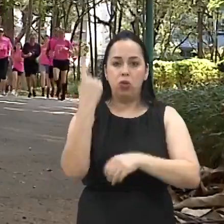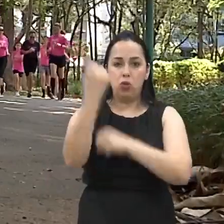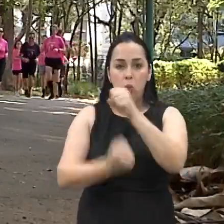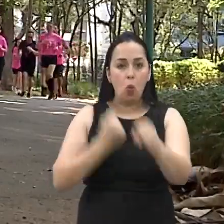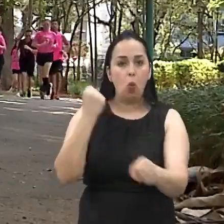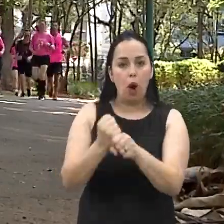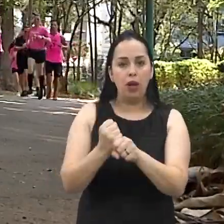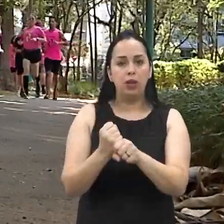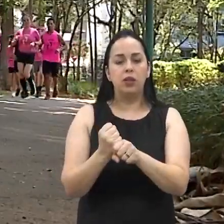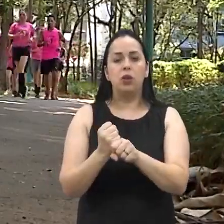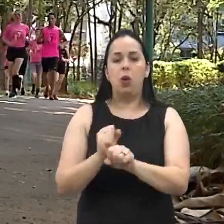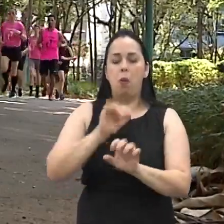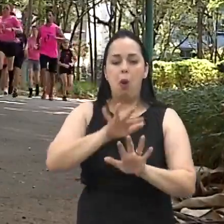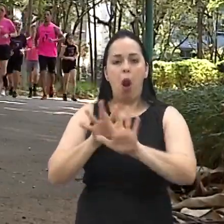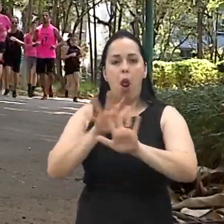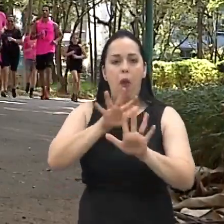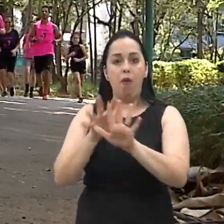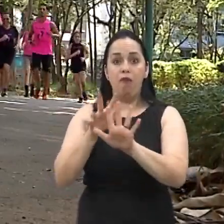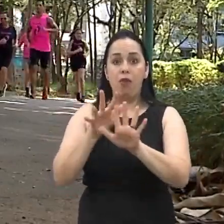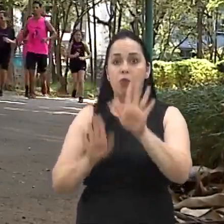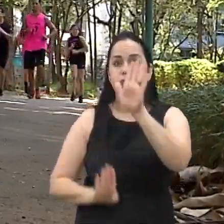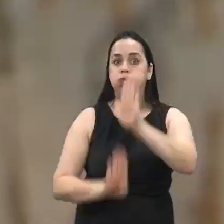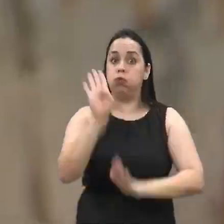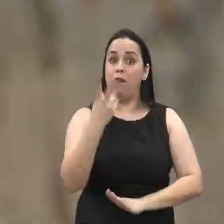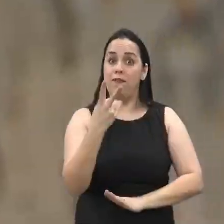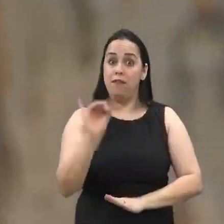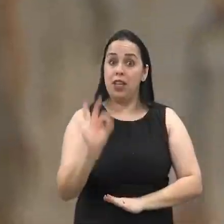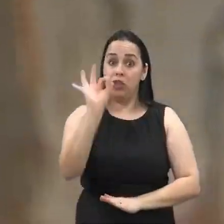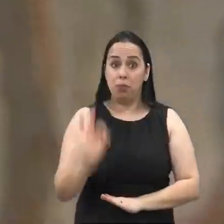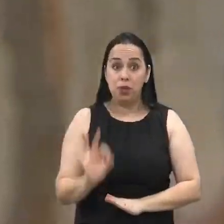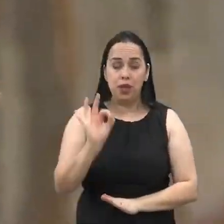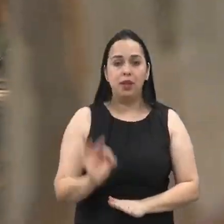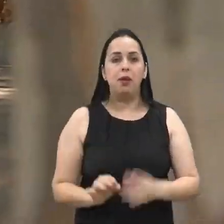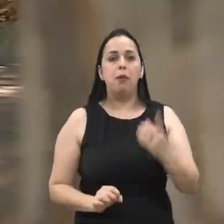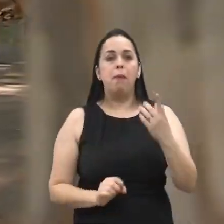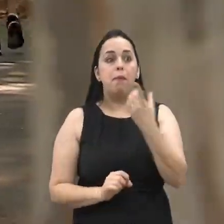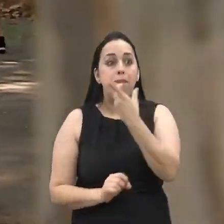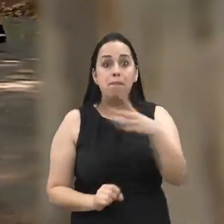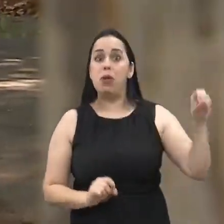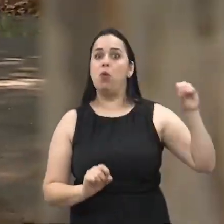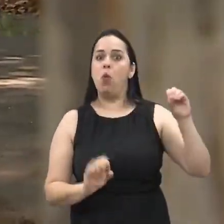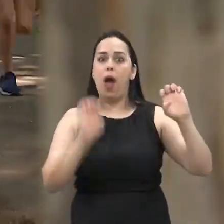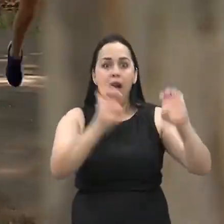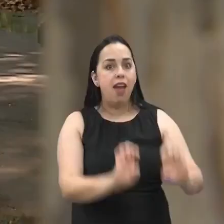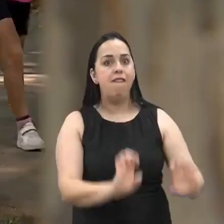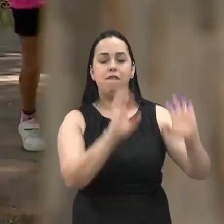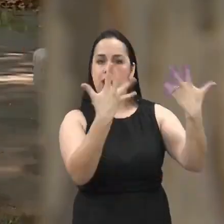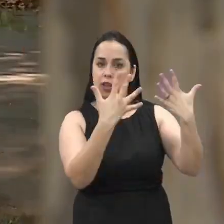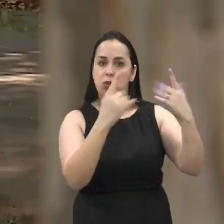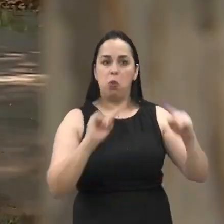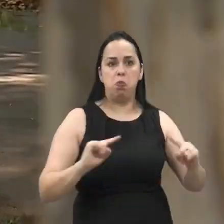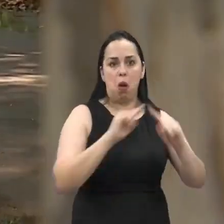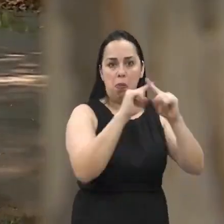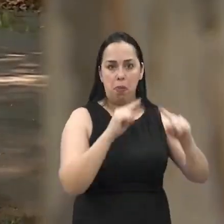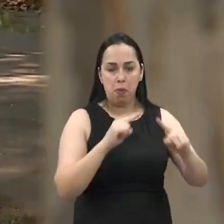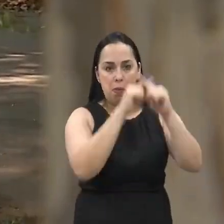de corridas no país aumentou 20%. Foram 1.181 eventos em 2022